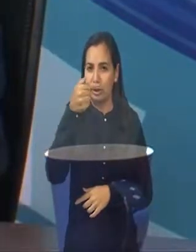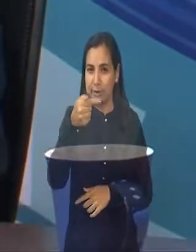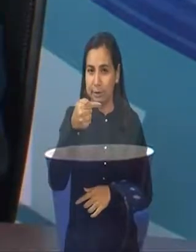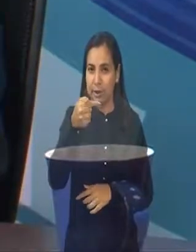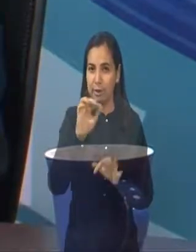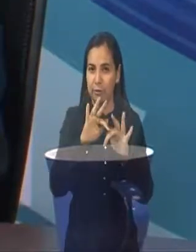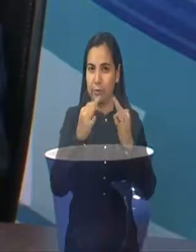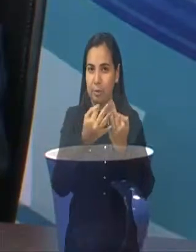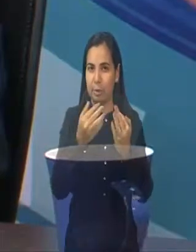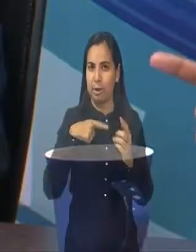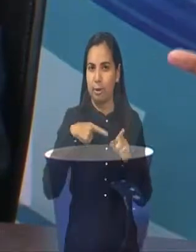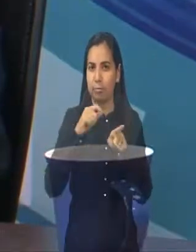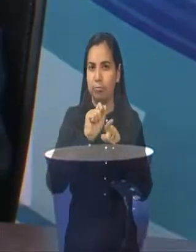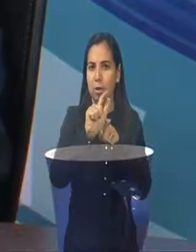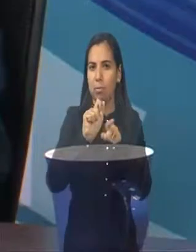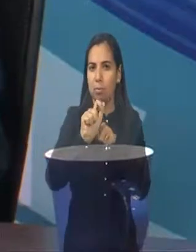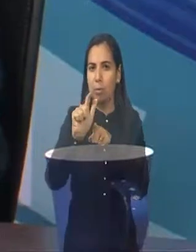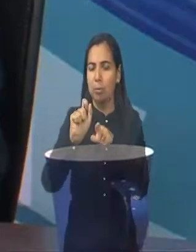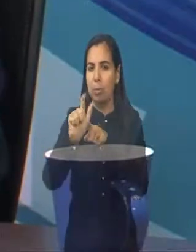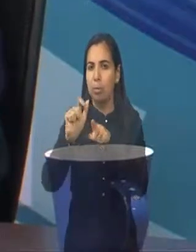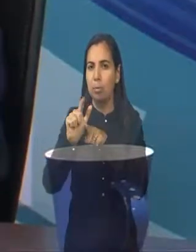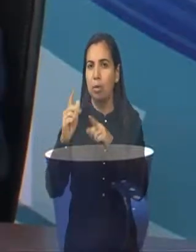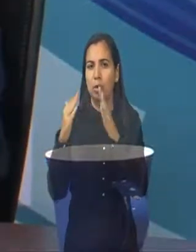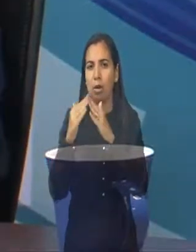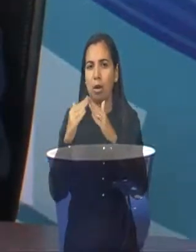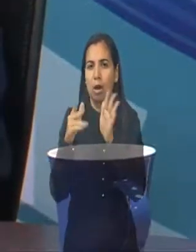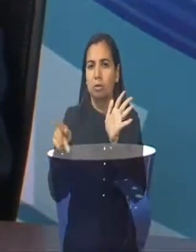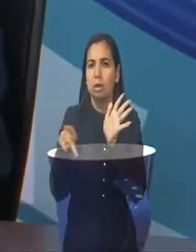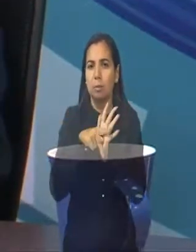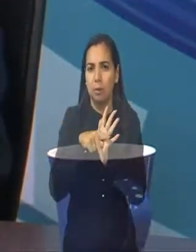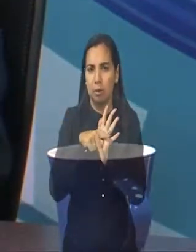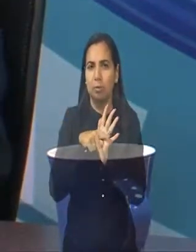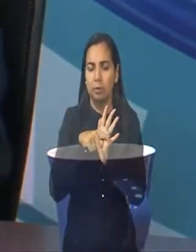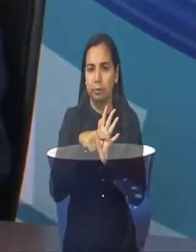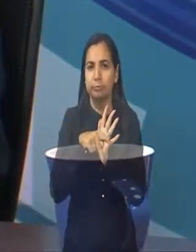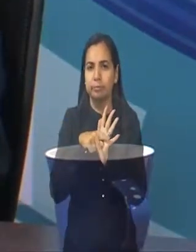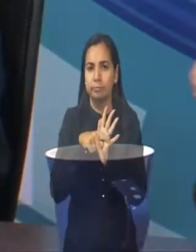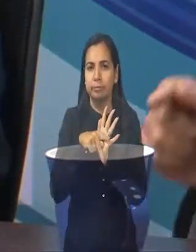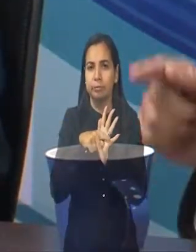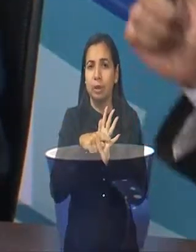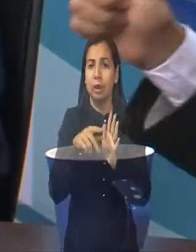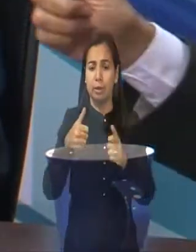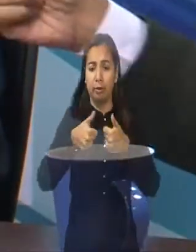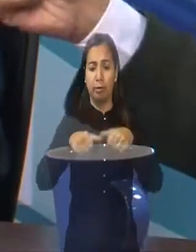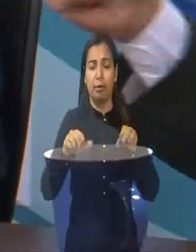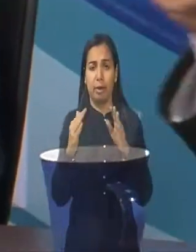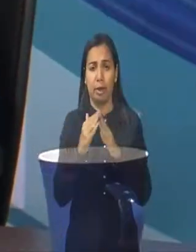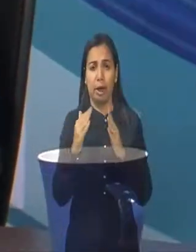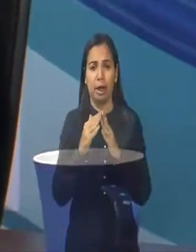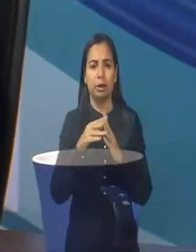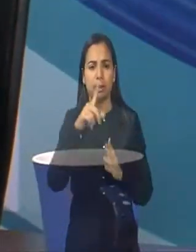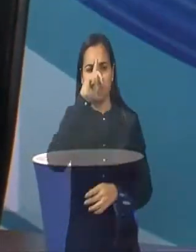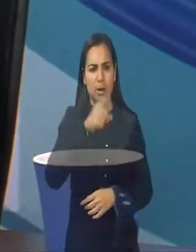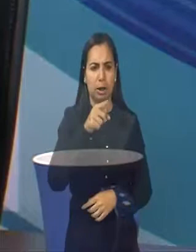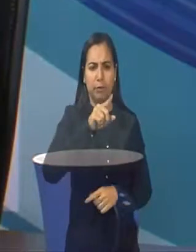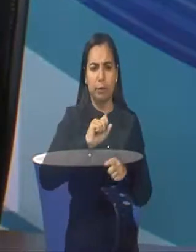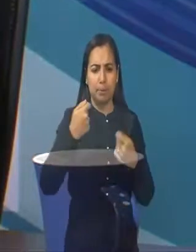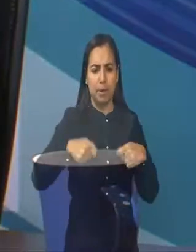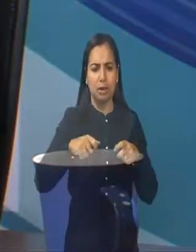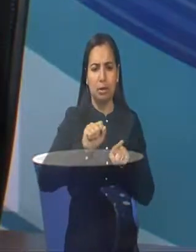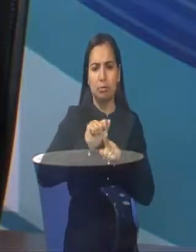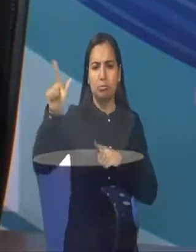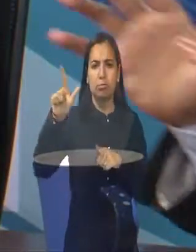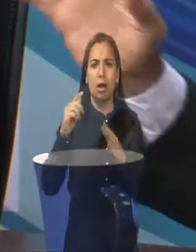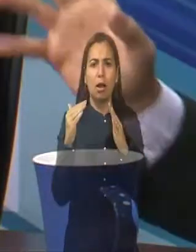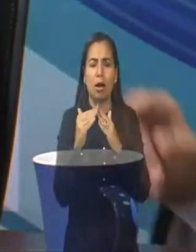sendo despejadas de suas casas no Conjunto Palmeiras pelo crime. Você está em casa, o sujeito chega, olha, você vai sair da